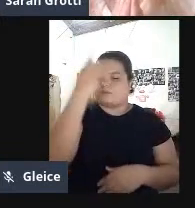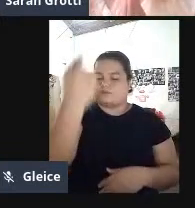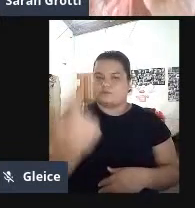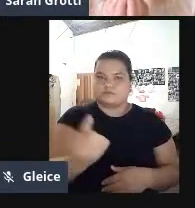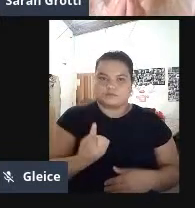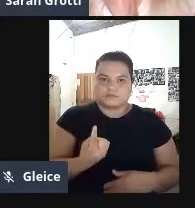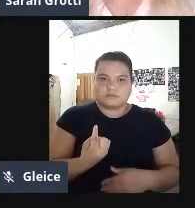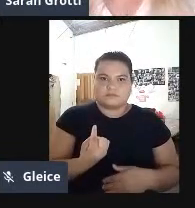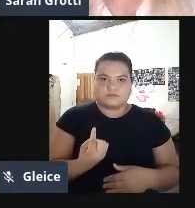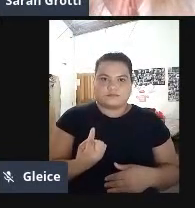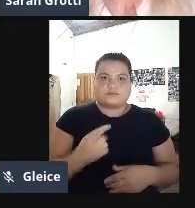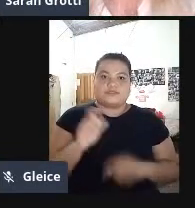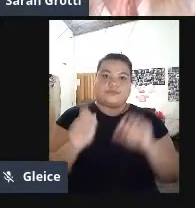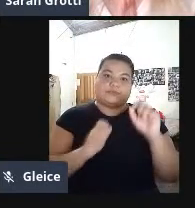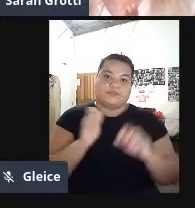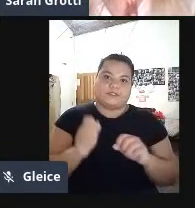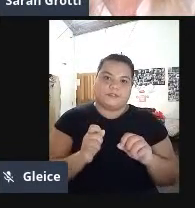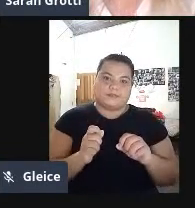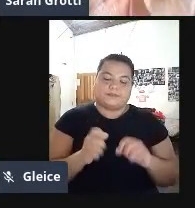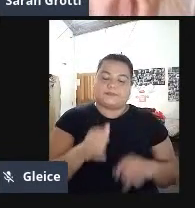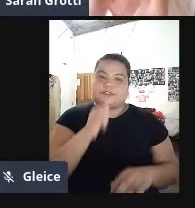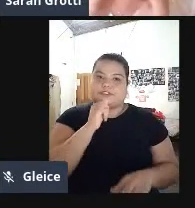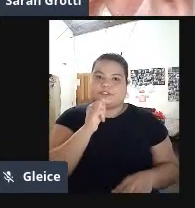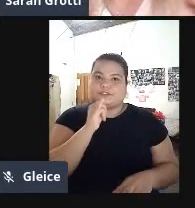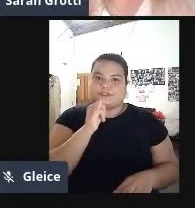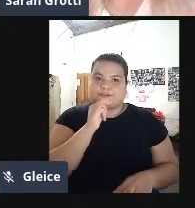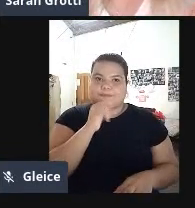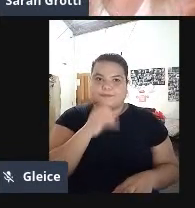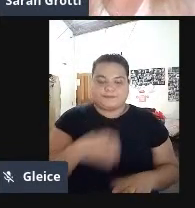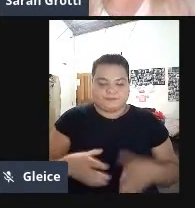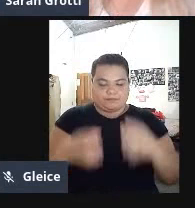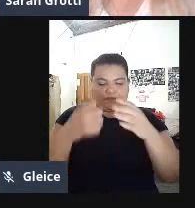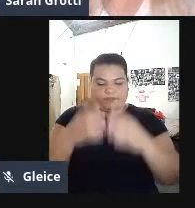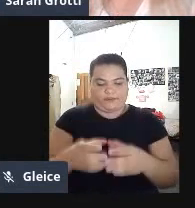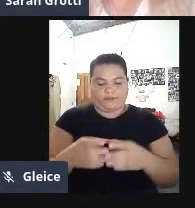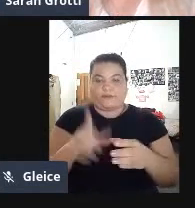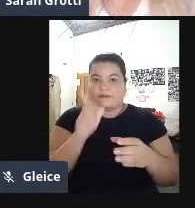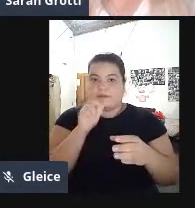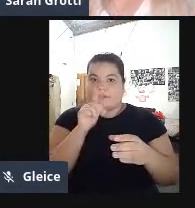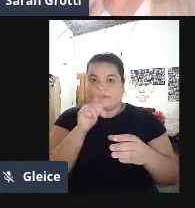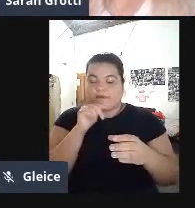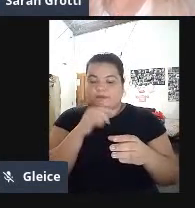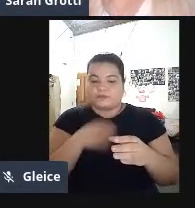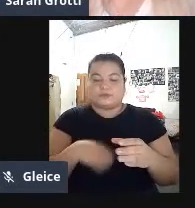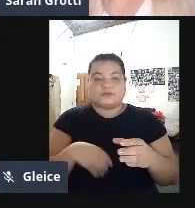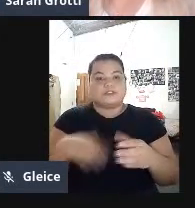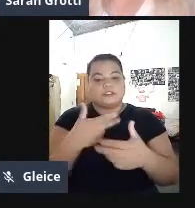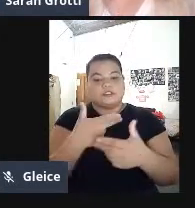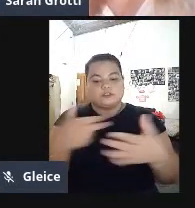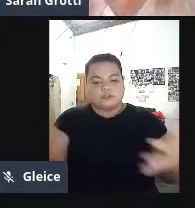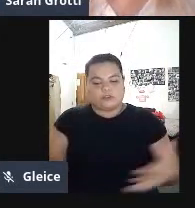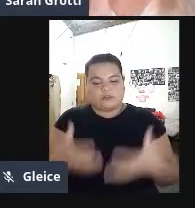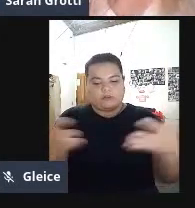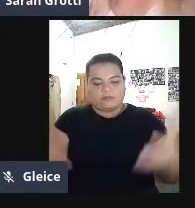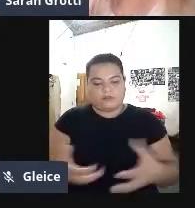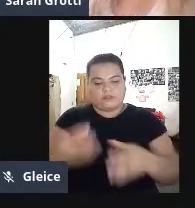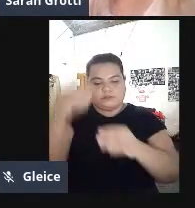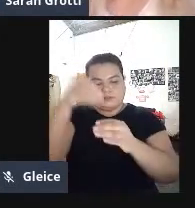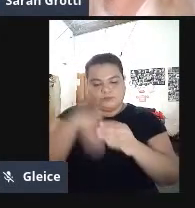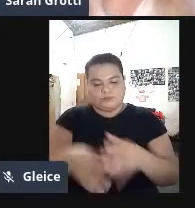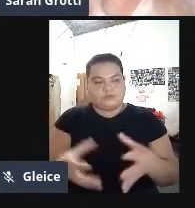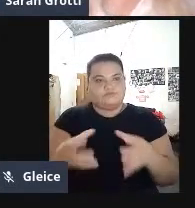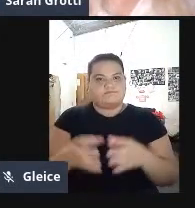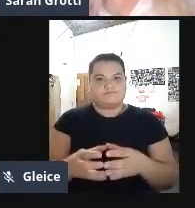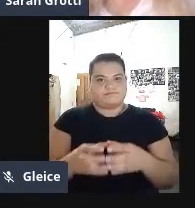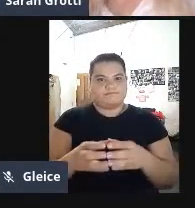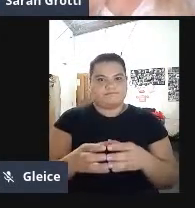deixar as leguminosas de molho, principalmente as leguminosas de preferência, porque é ali que a gente tem a principal fonte